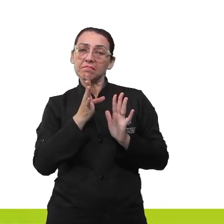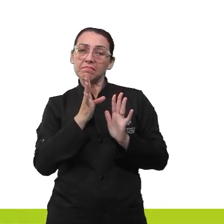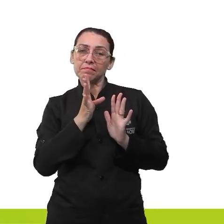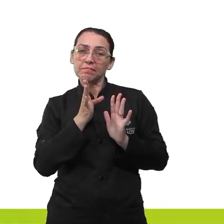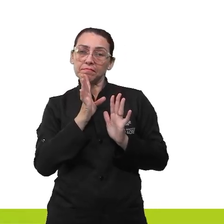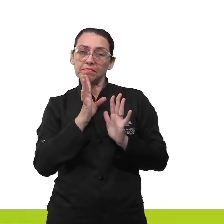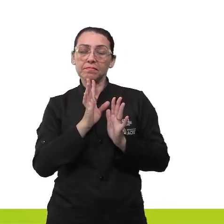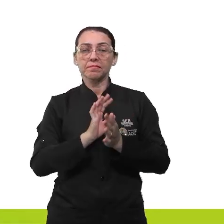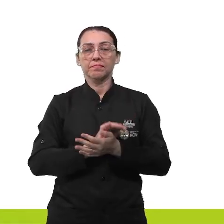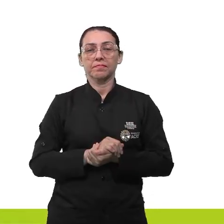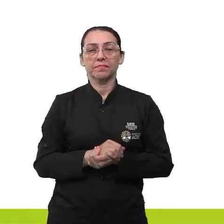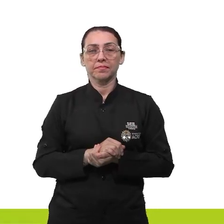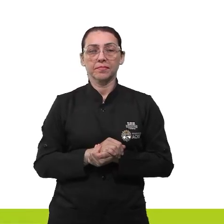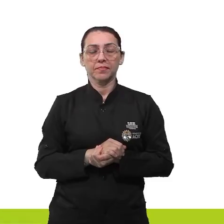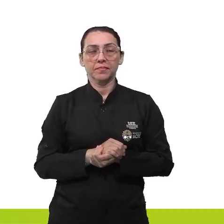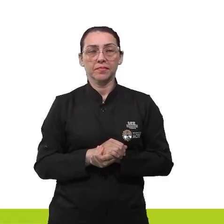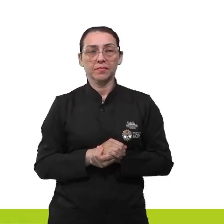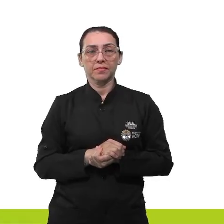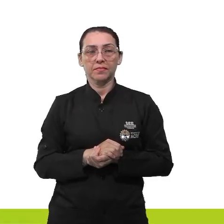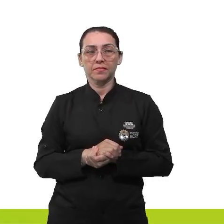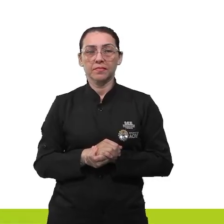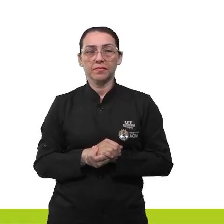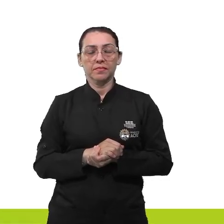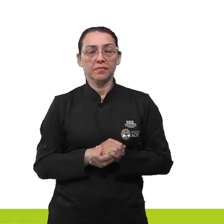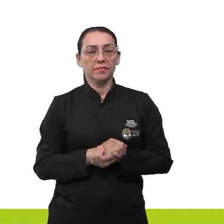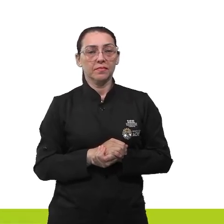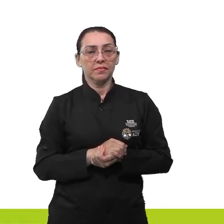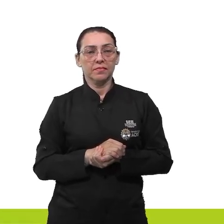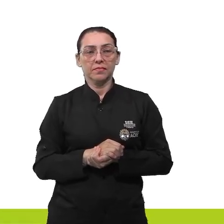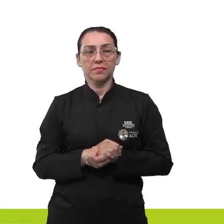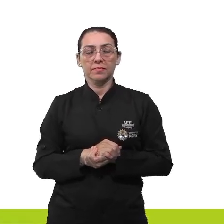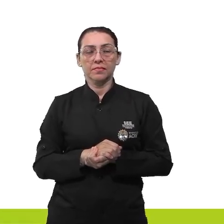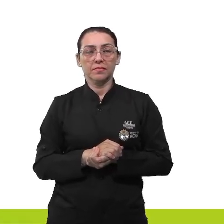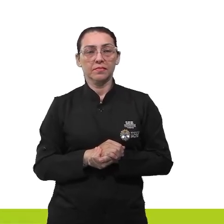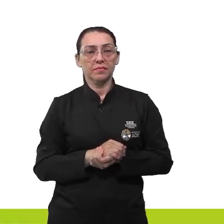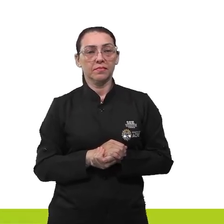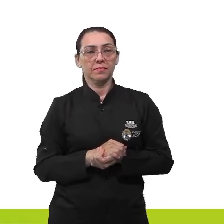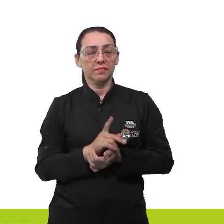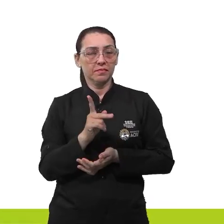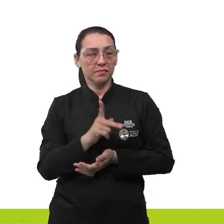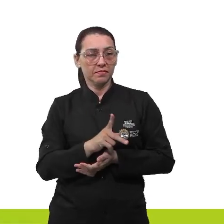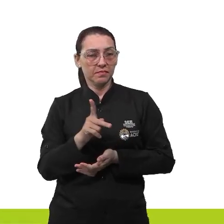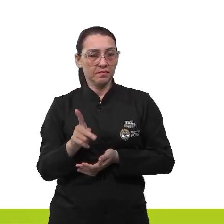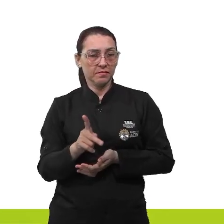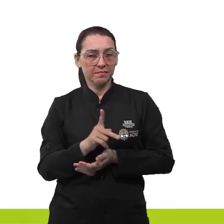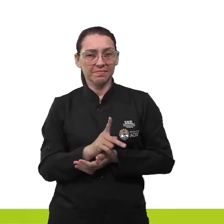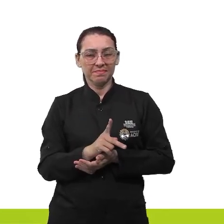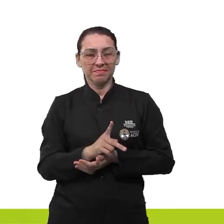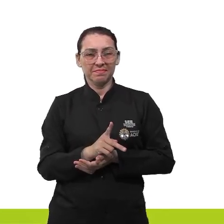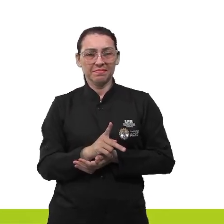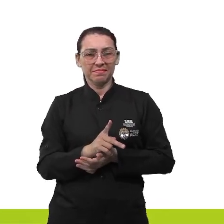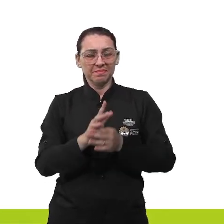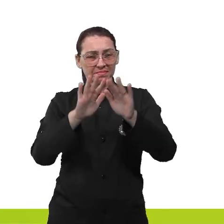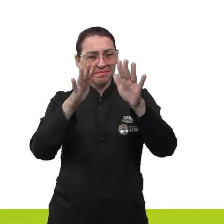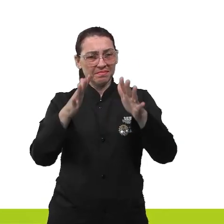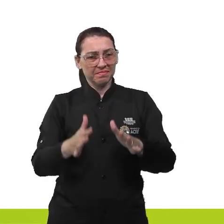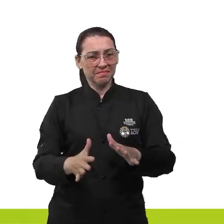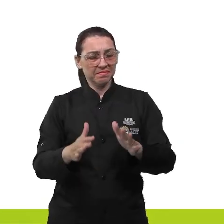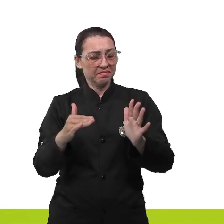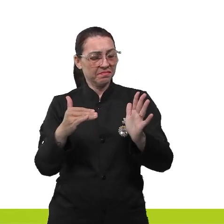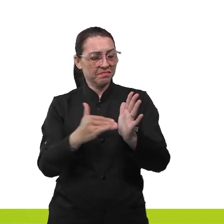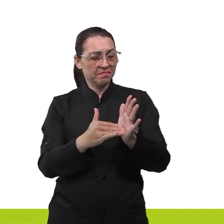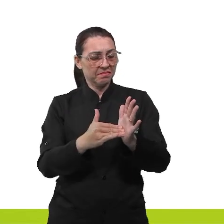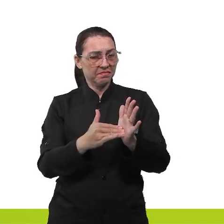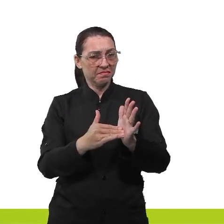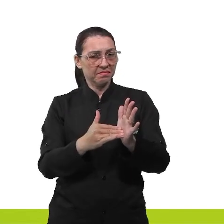não podemos prejulgar as pessoas. Professor, nessa hora aqui eu tenho que analisar